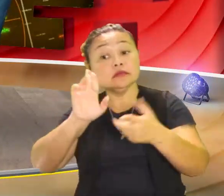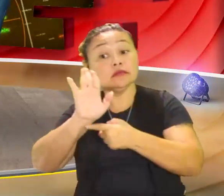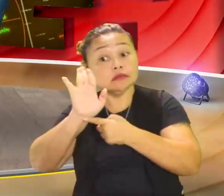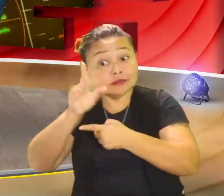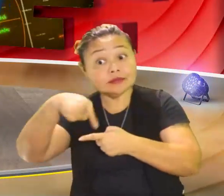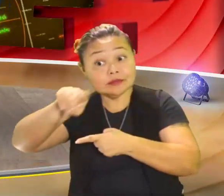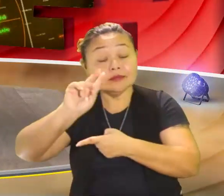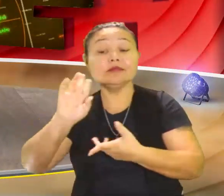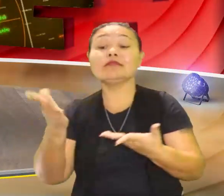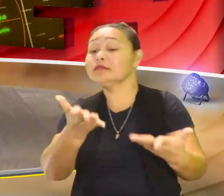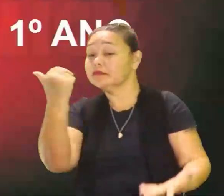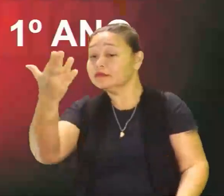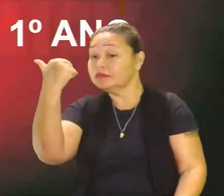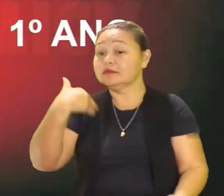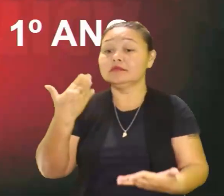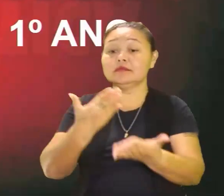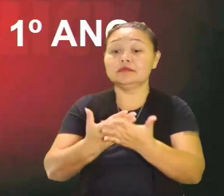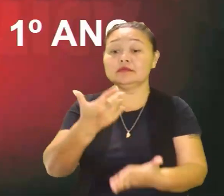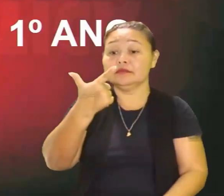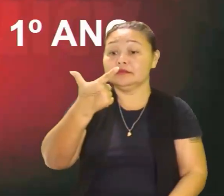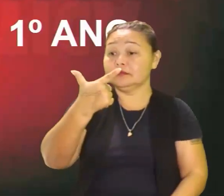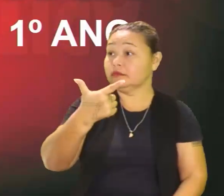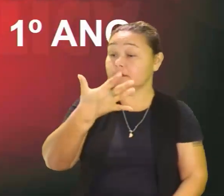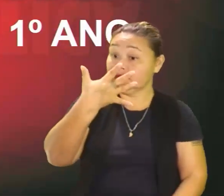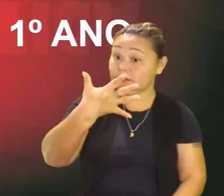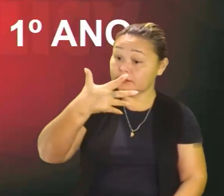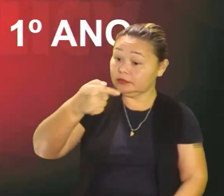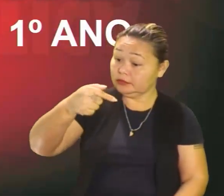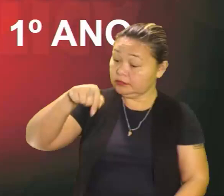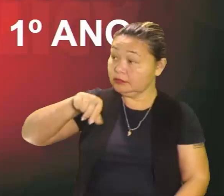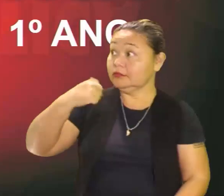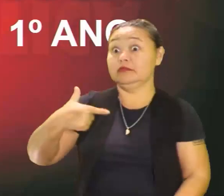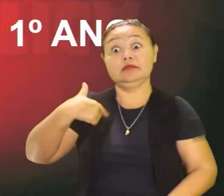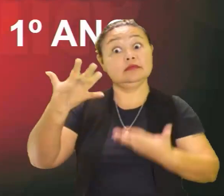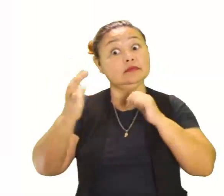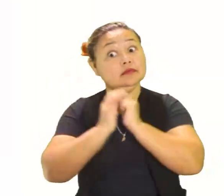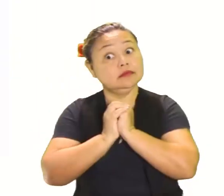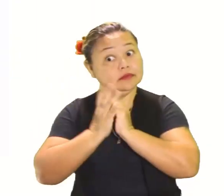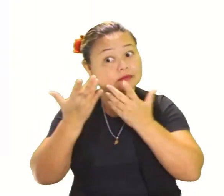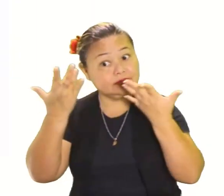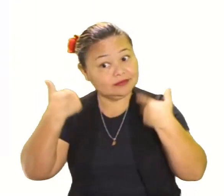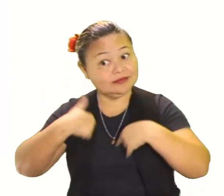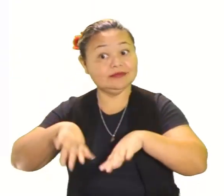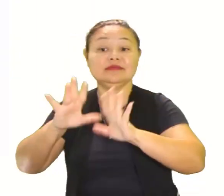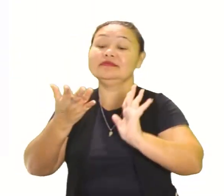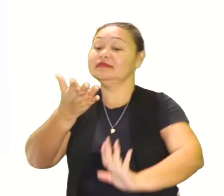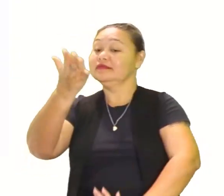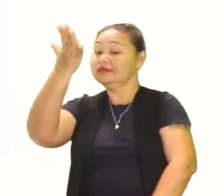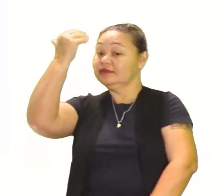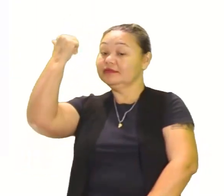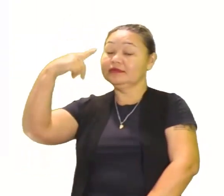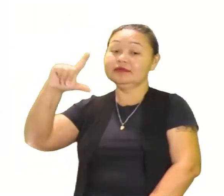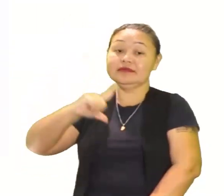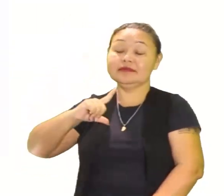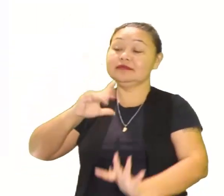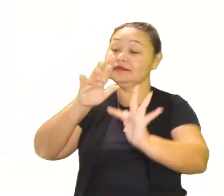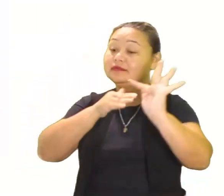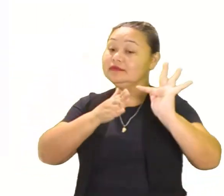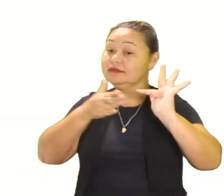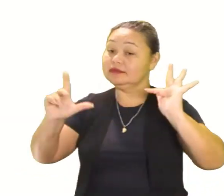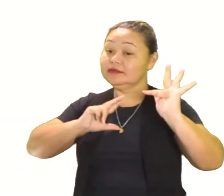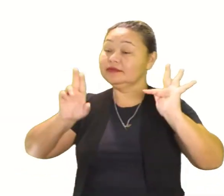os problemas, tá bom? Vamos lá então na aula 47.2, amém? Vamos lá, né? Função modular e